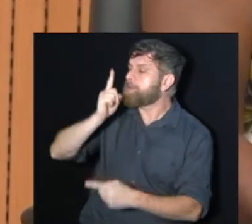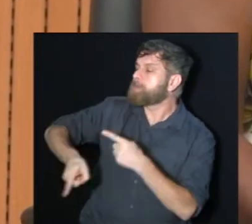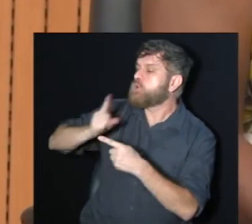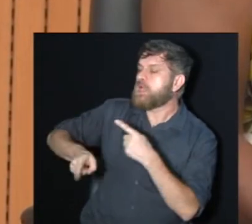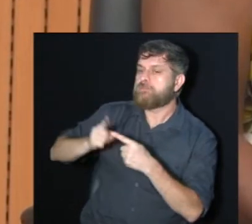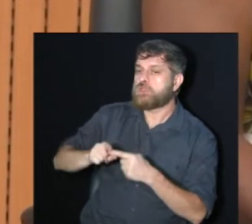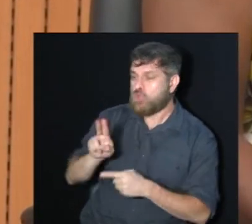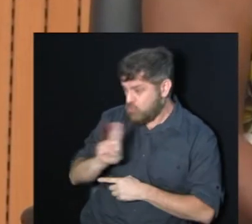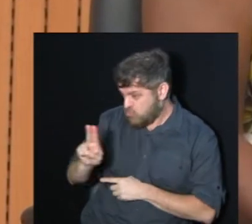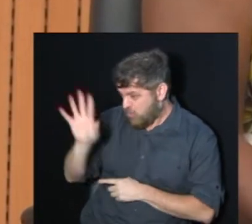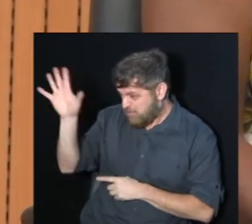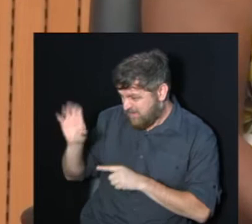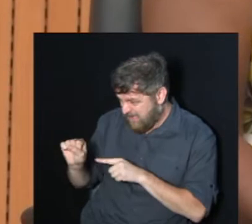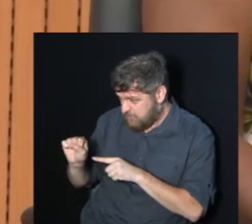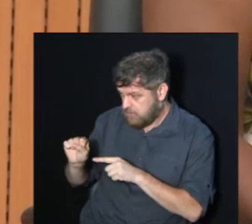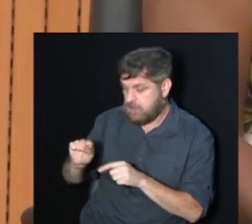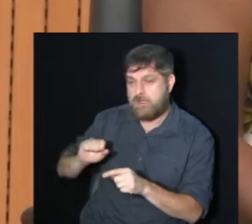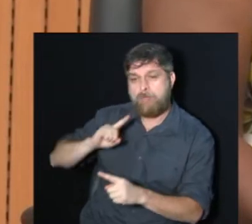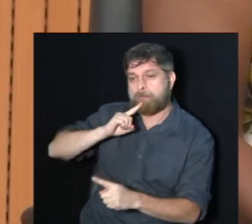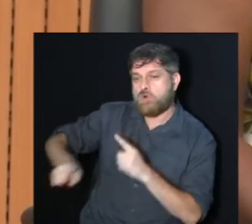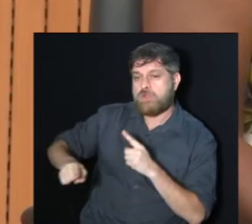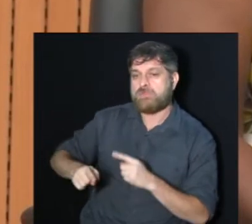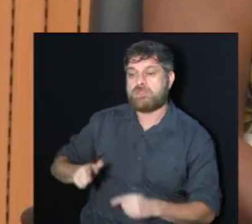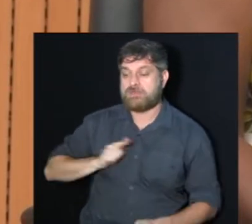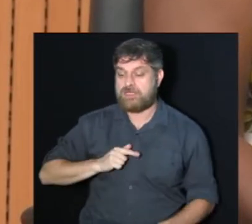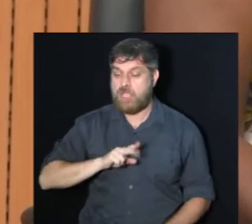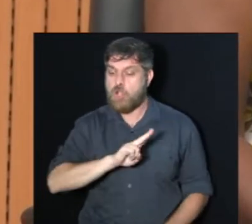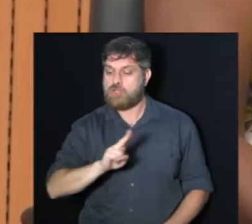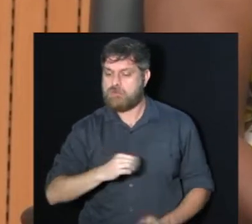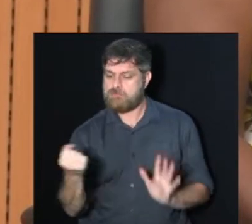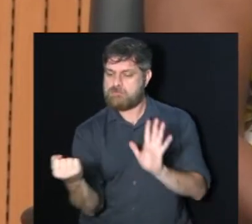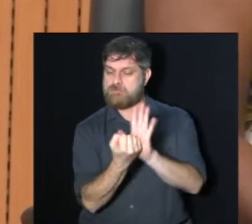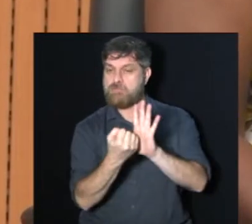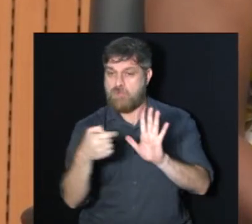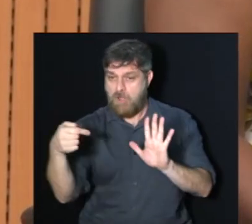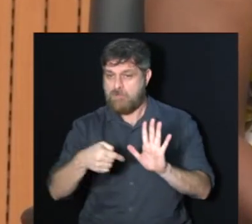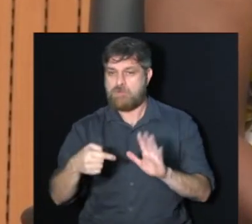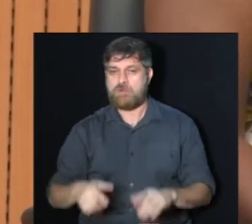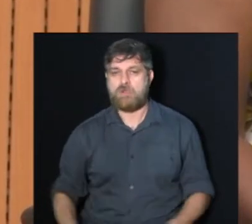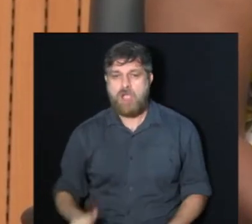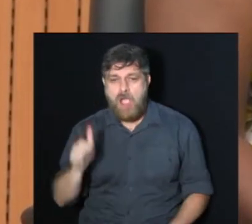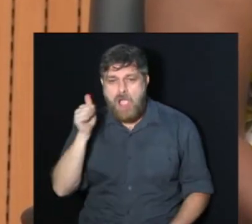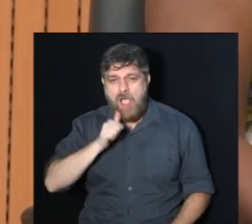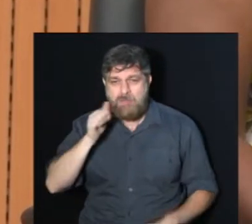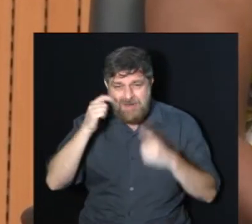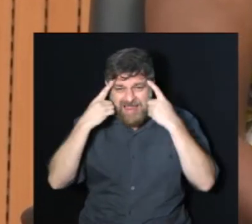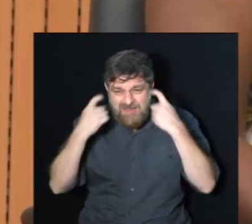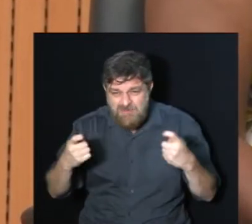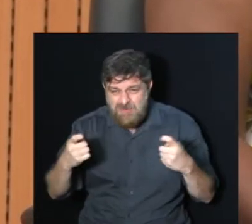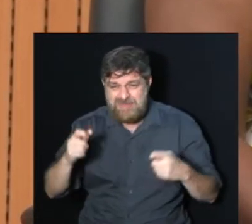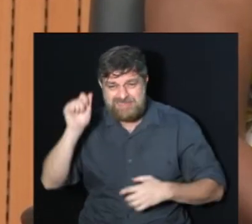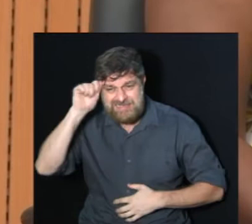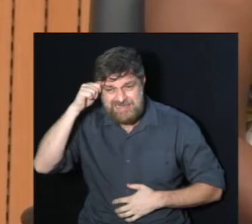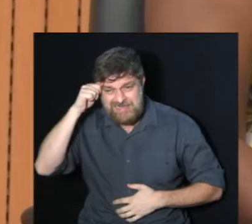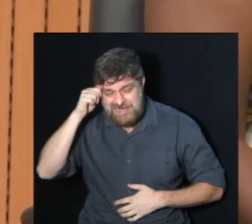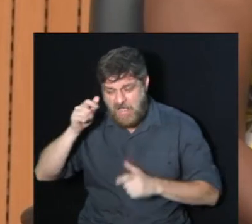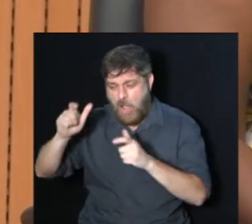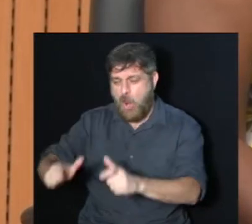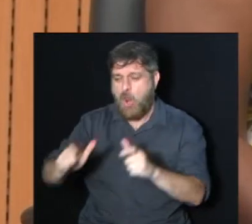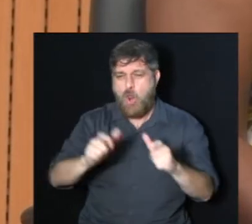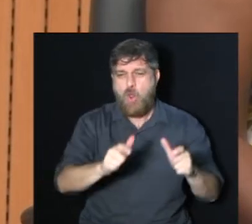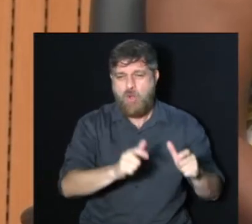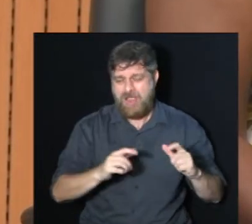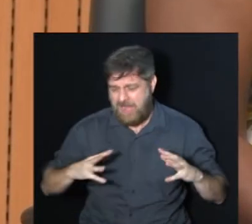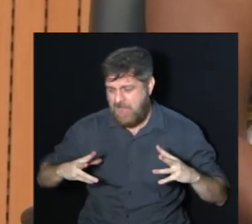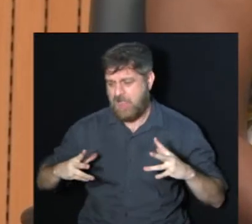mas a violência da mulher negra é em todos os lugares. Então, hoje, na verdade, eu só